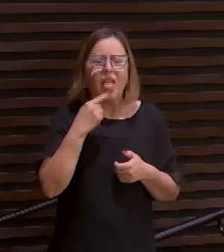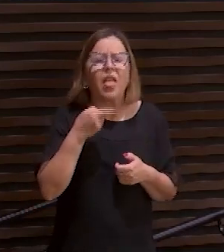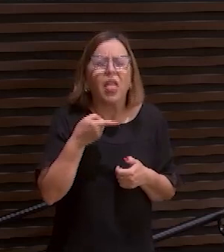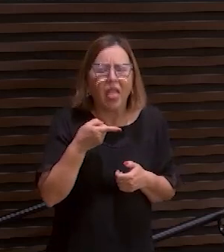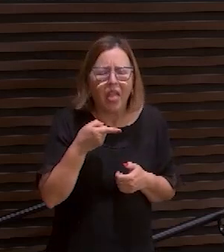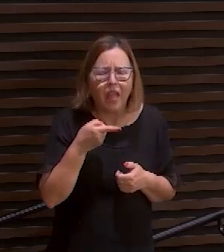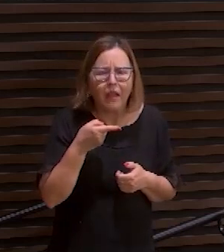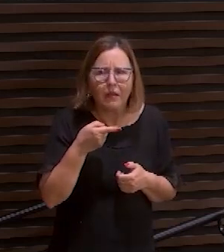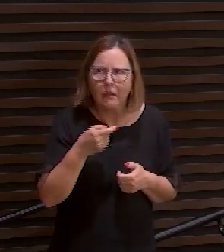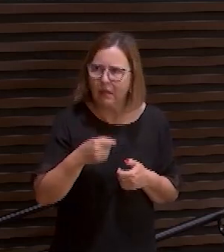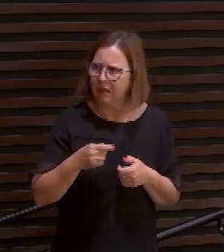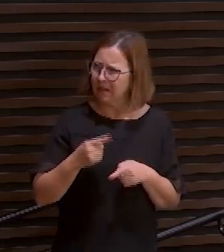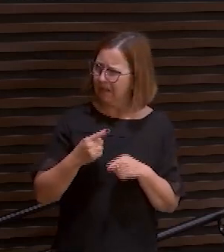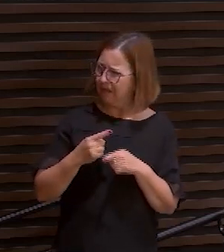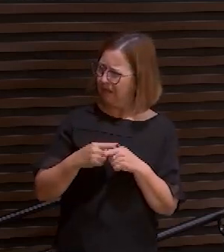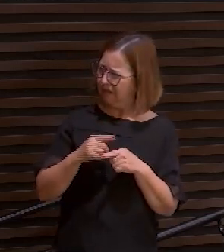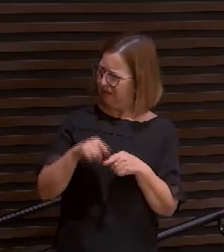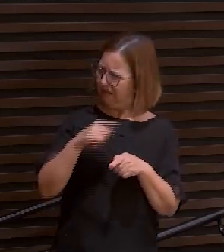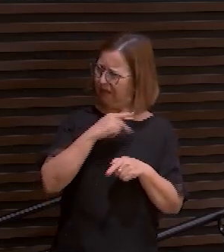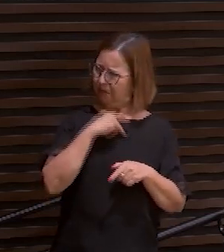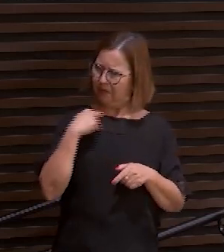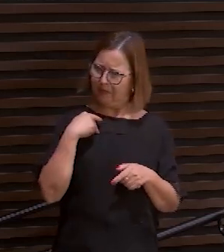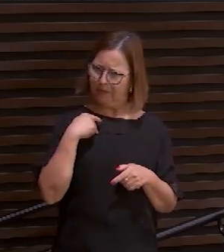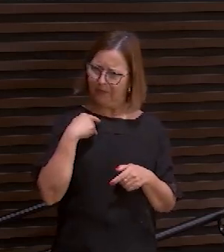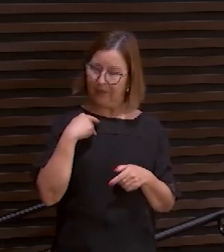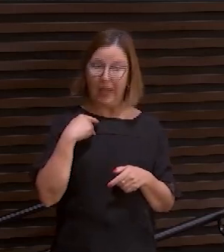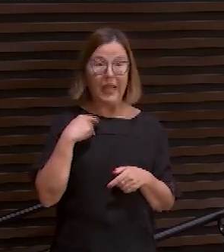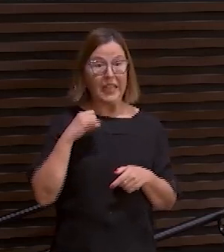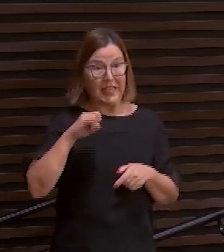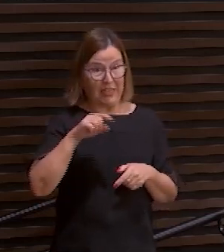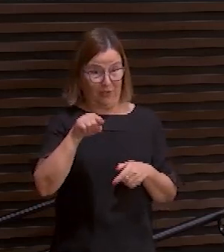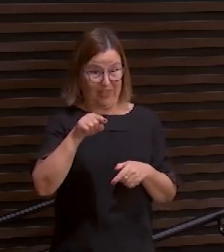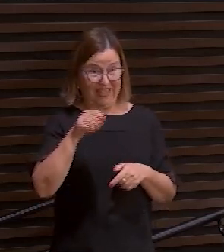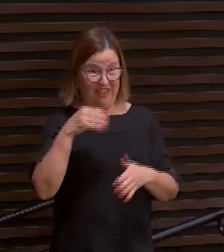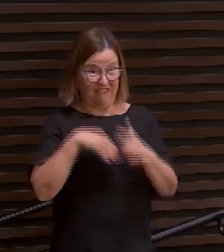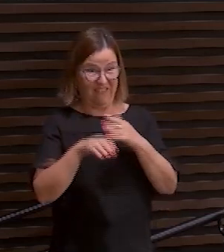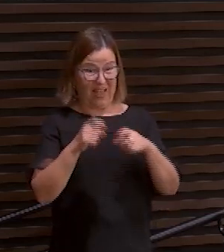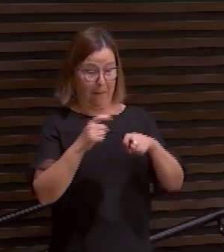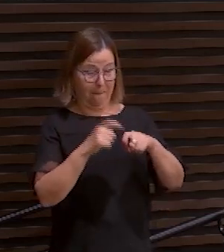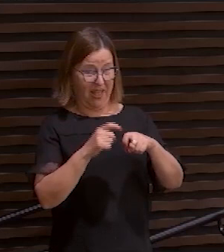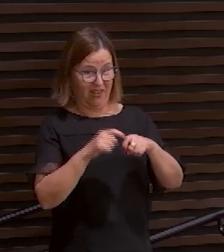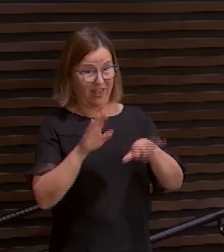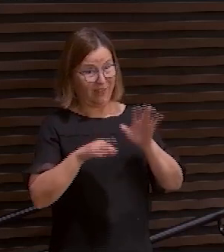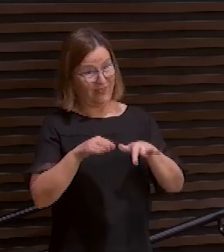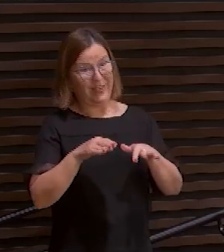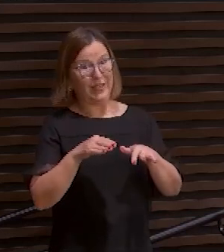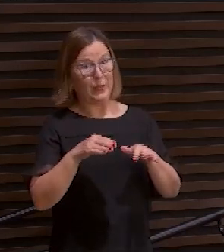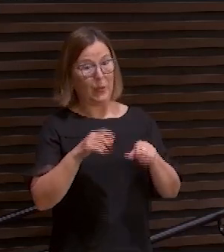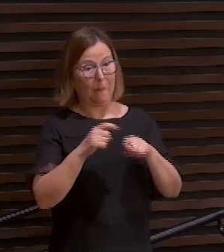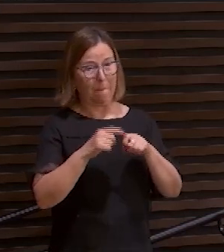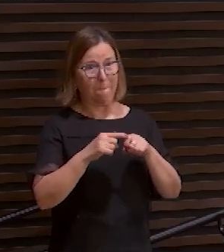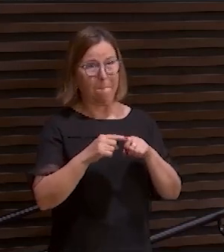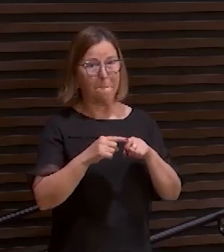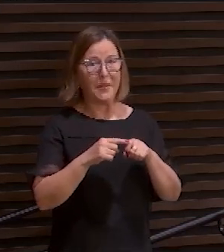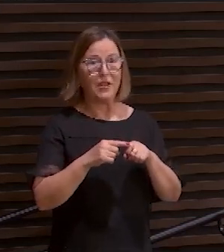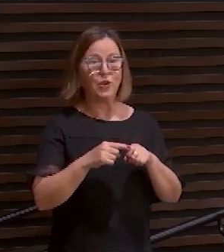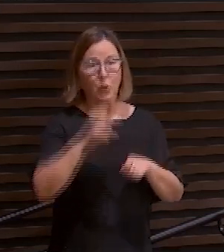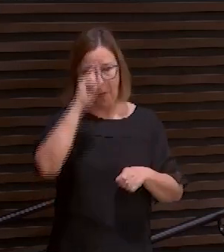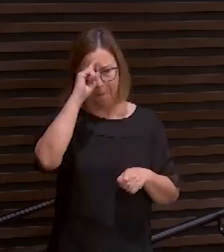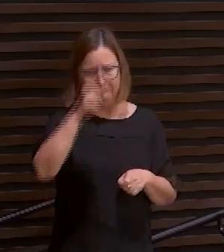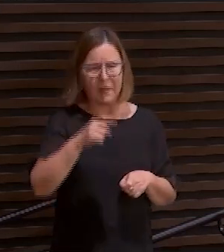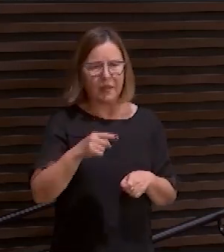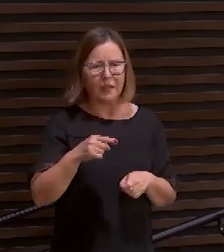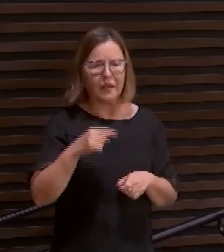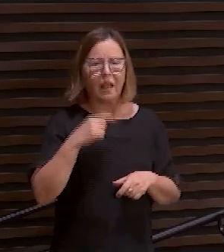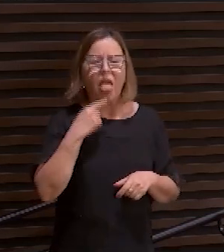Por quê, pastor? Quando você vai ao médico, às vezes o médico pede para botar a língua. E como estão